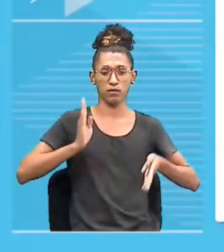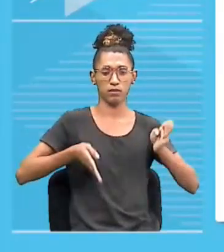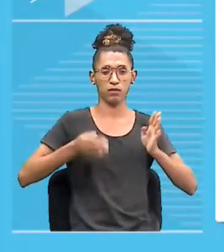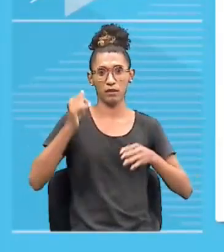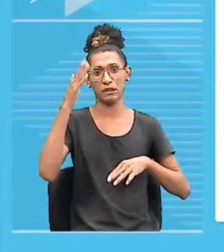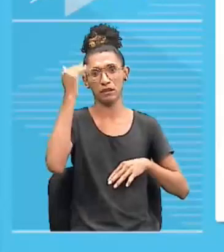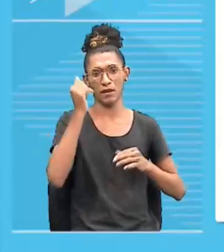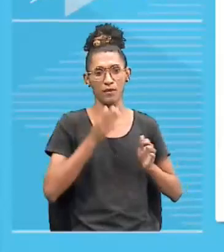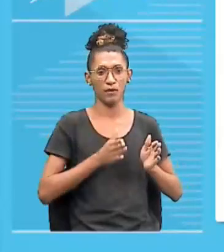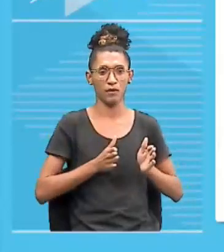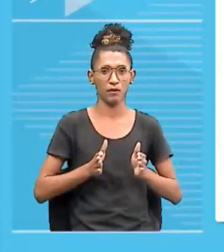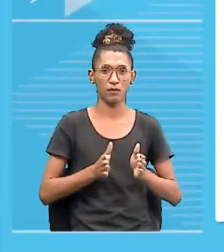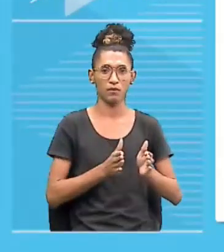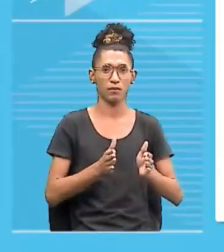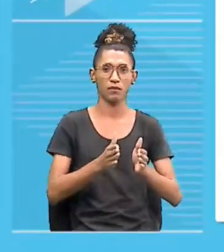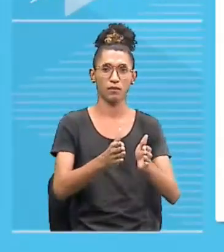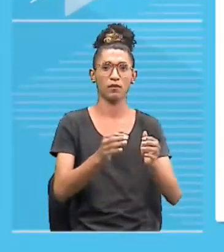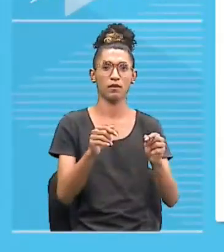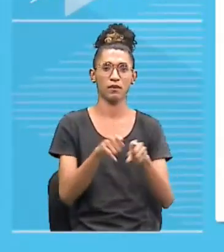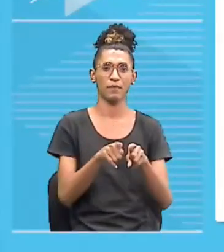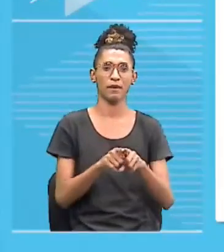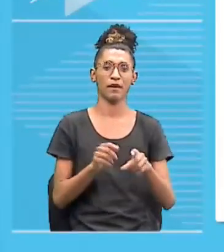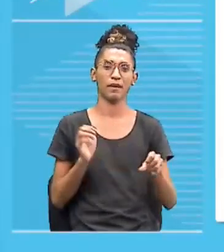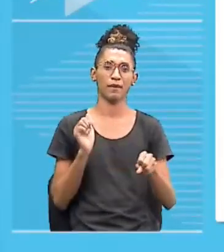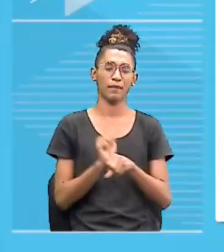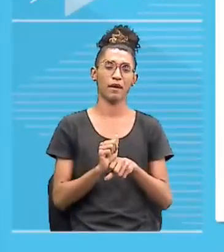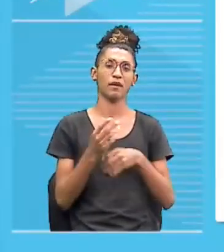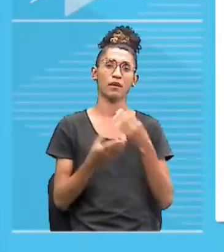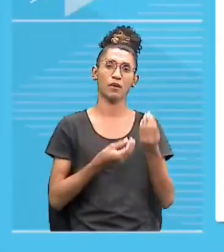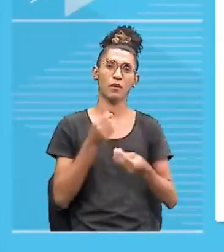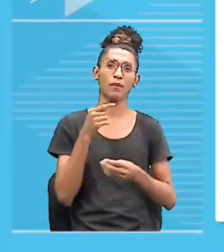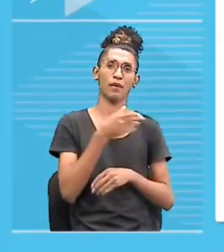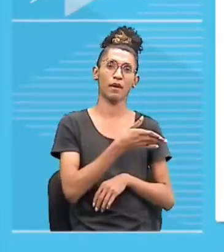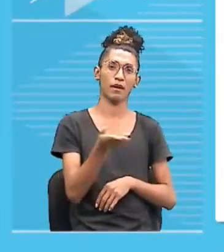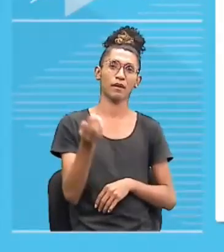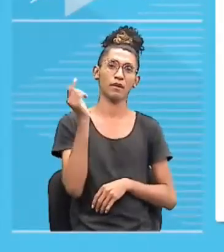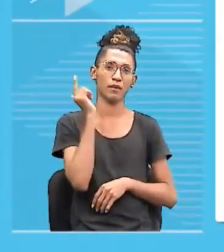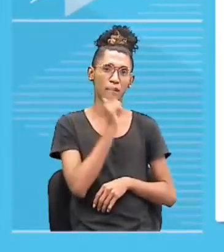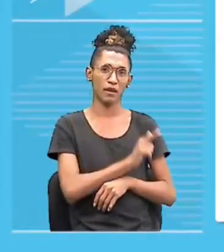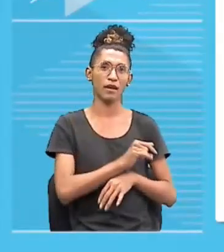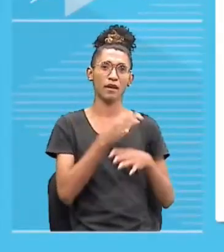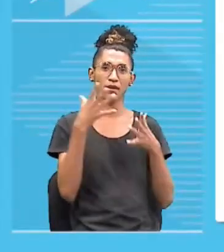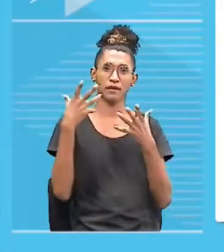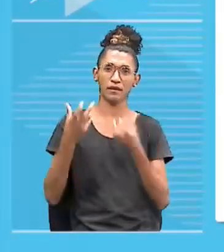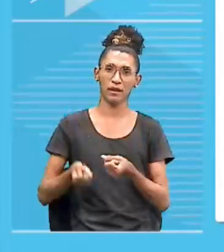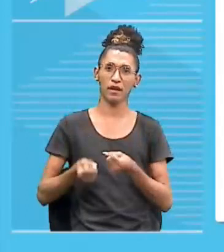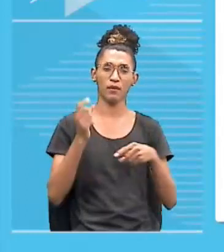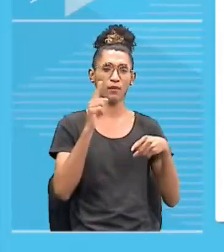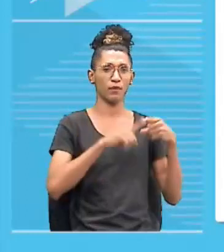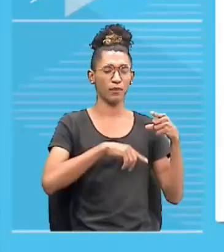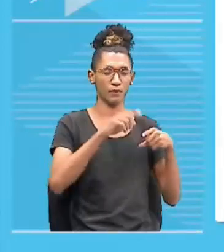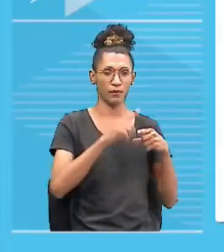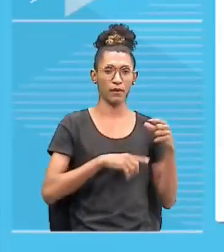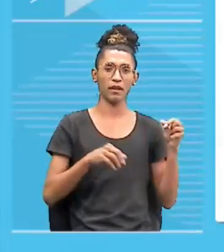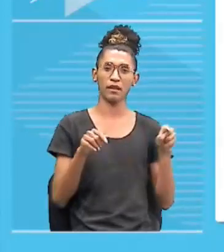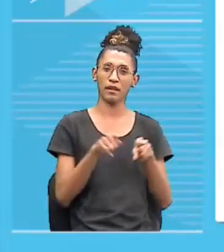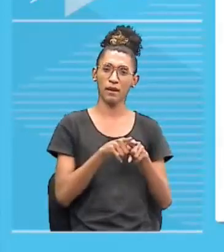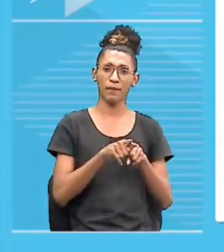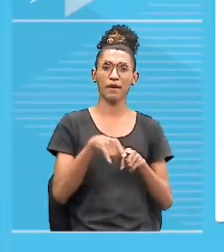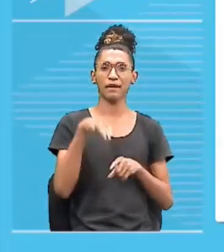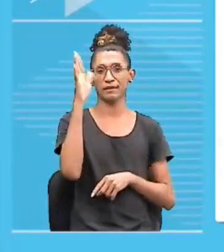seguir. Eles param, eles conseguem receber o produto e eles sabem, através